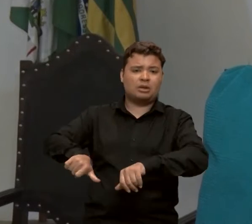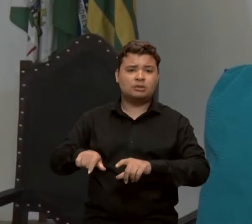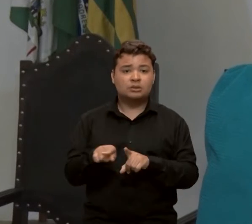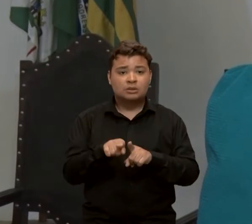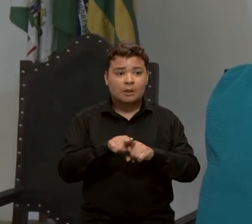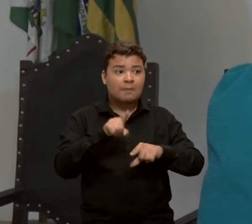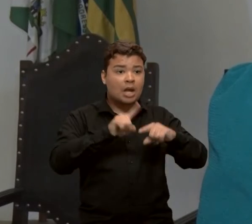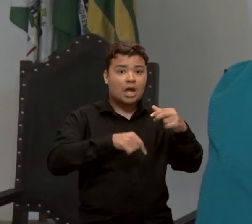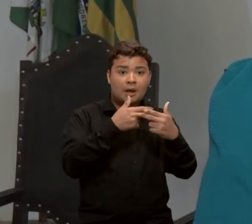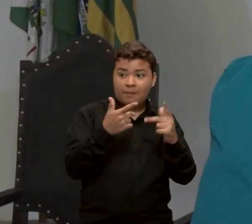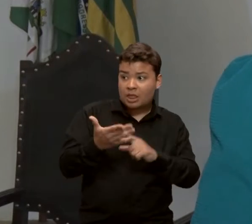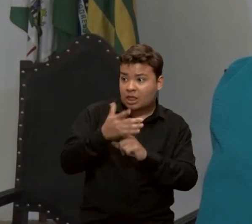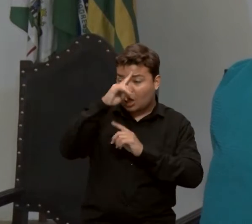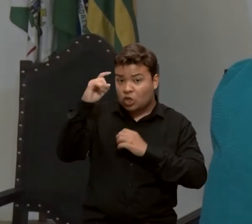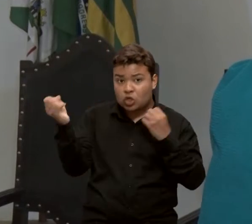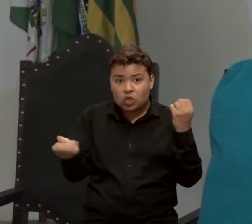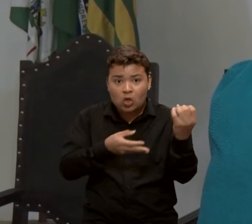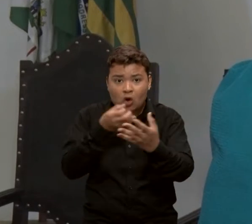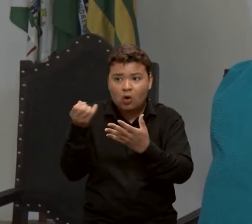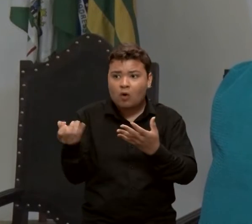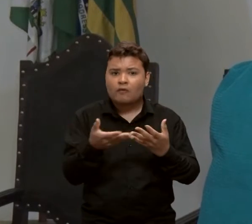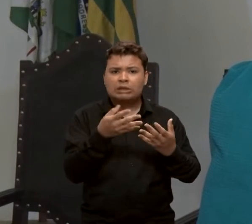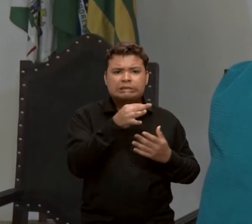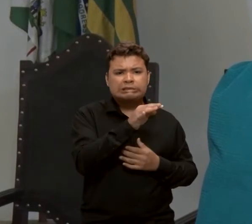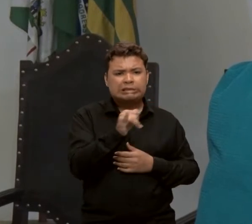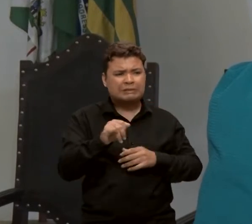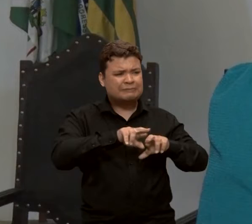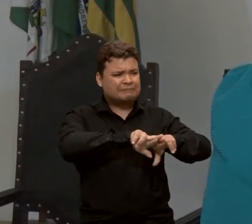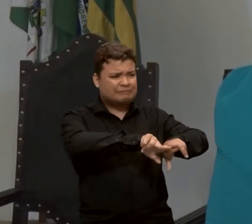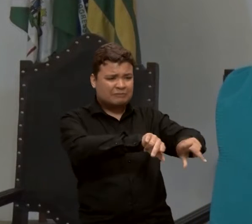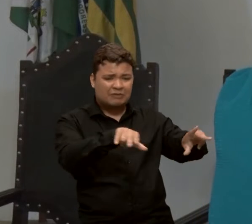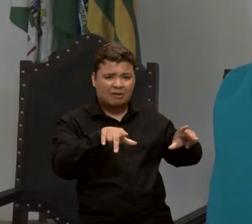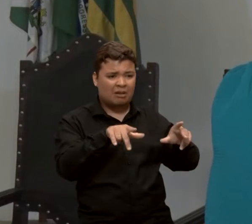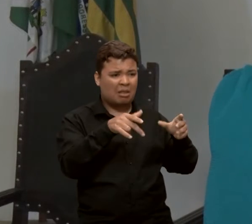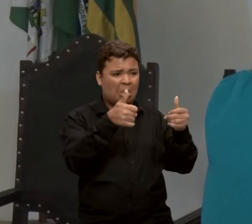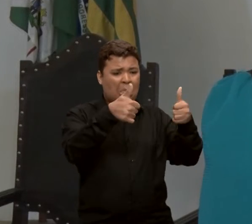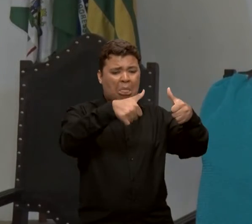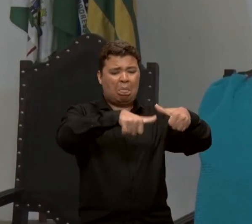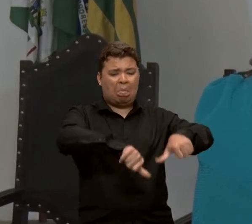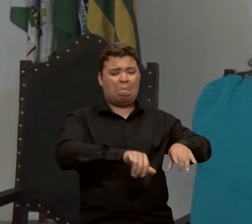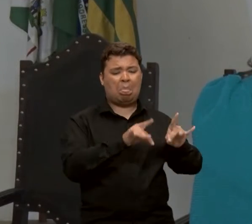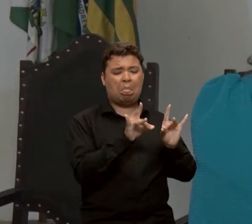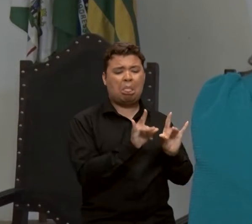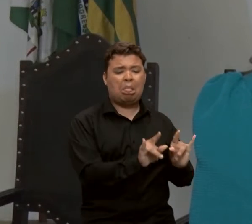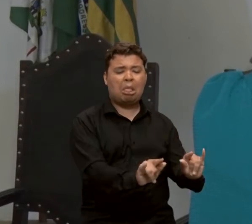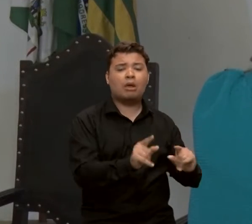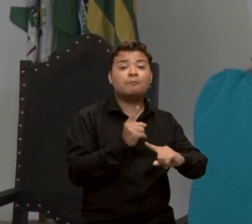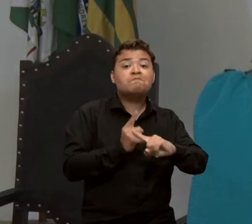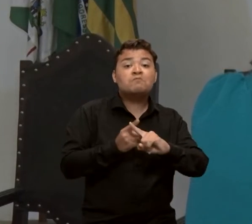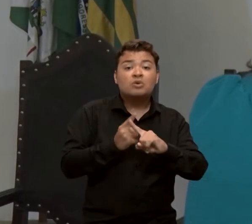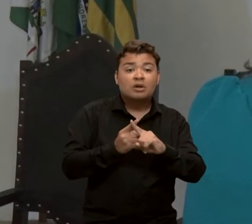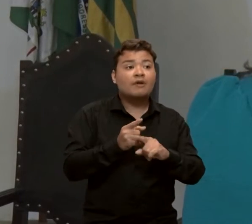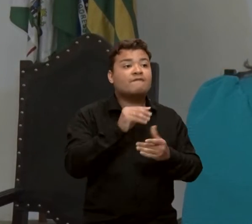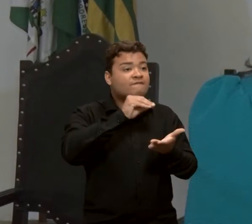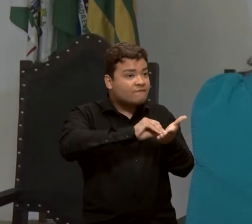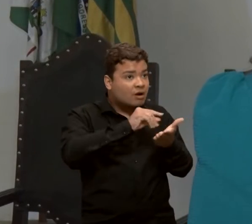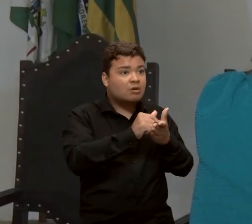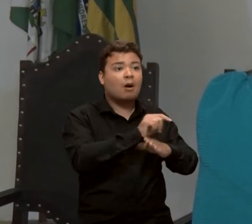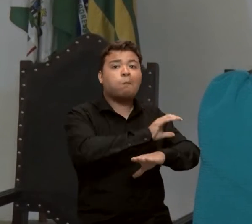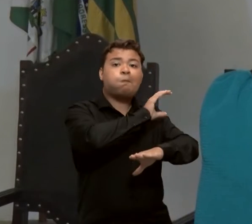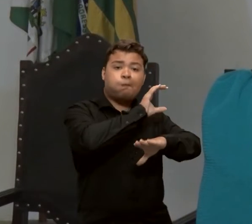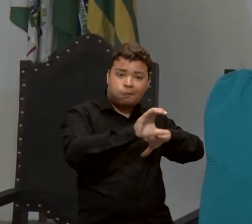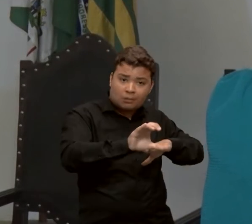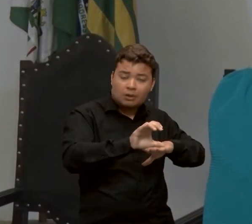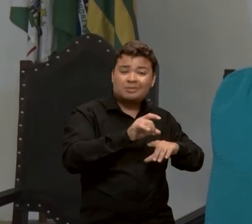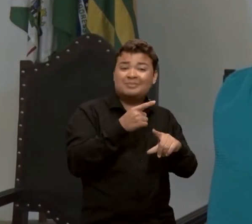inovação tecnológica, de TI, todos eles sendo sucateados por falta de investimento, por essa necessidade